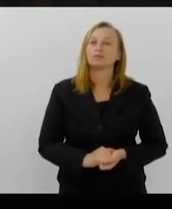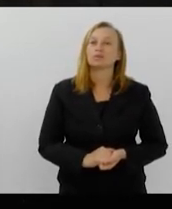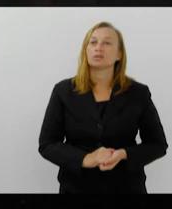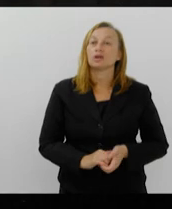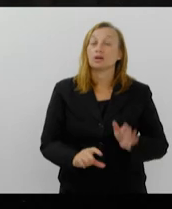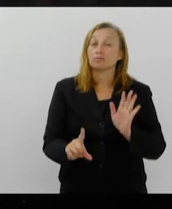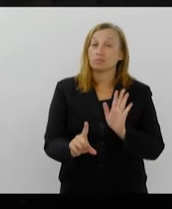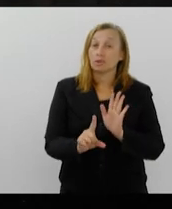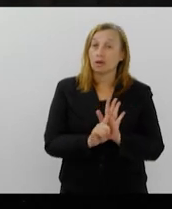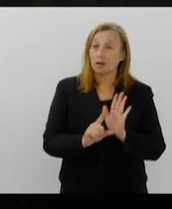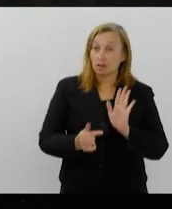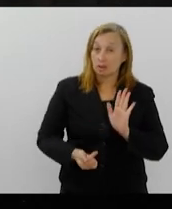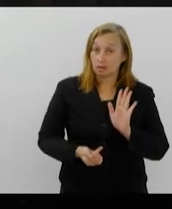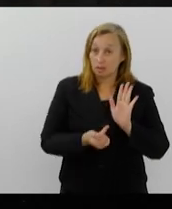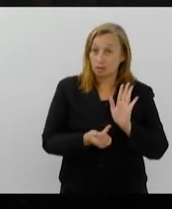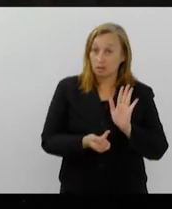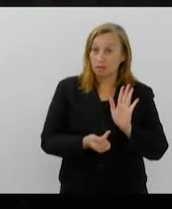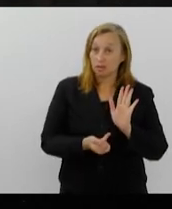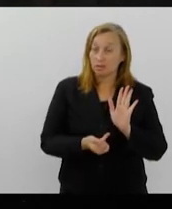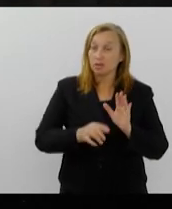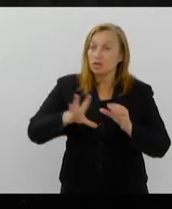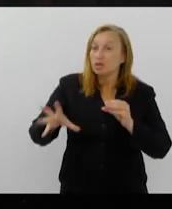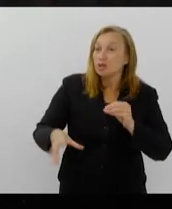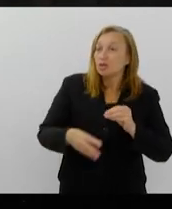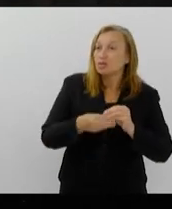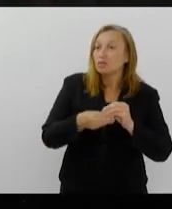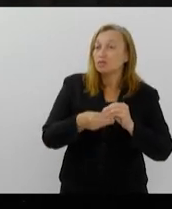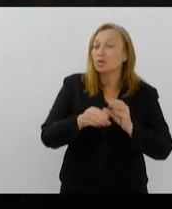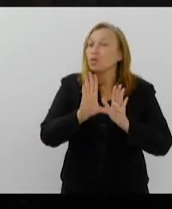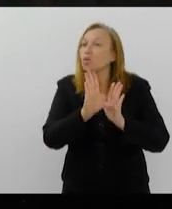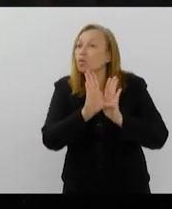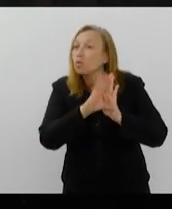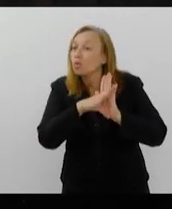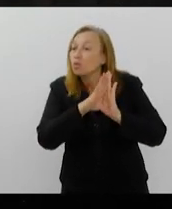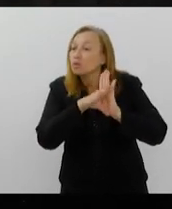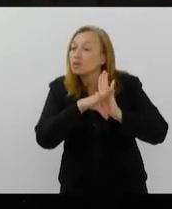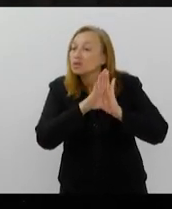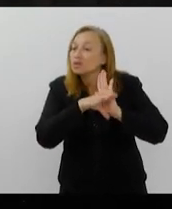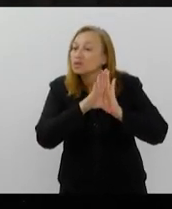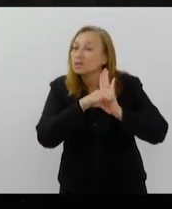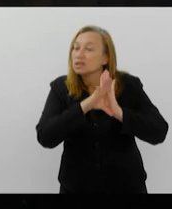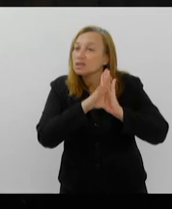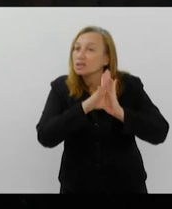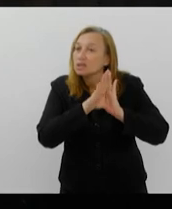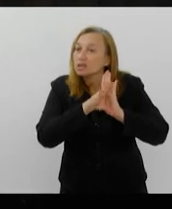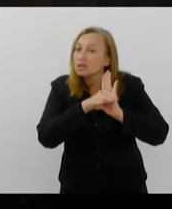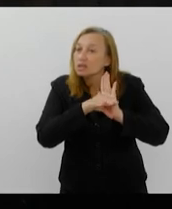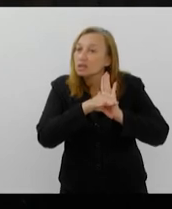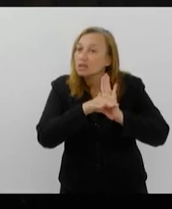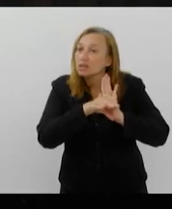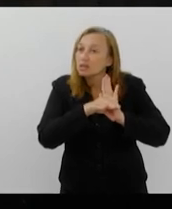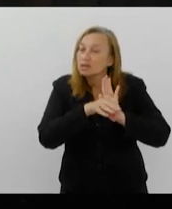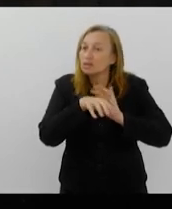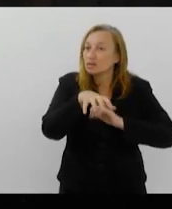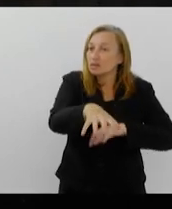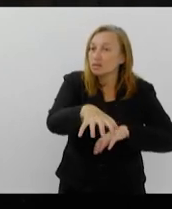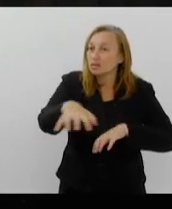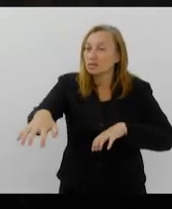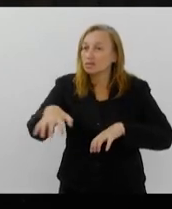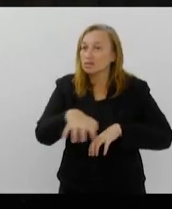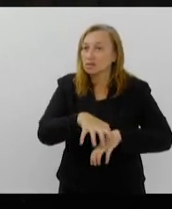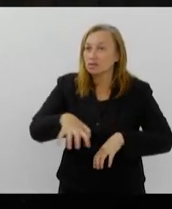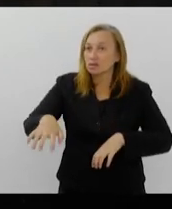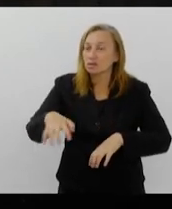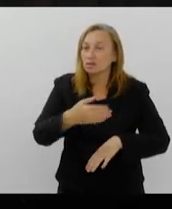além e introduziu conceitos como a regionalização da ação